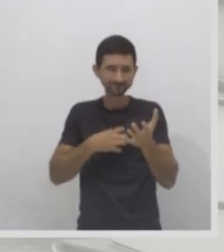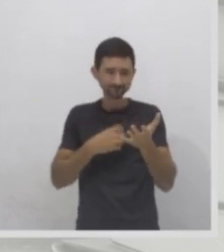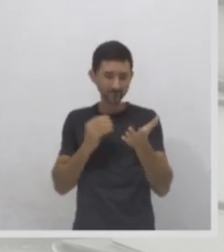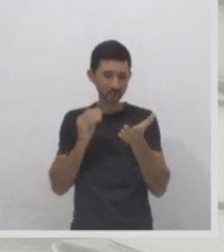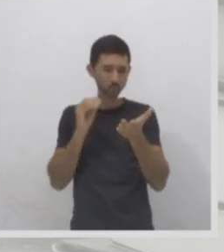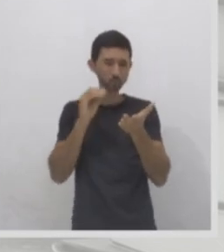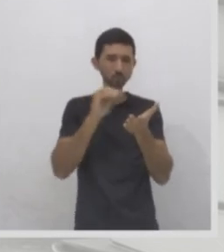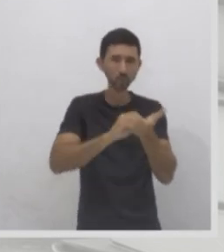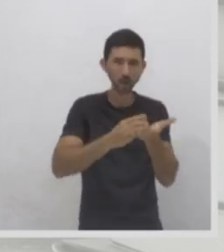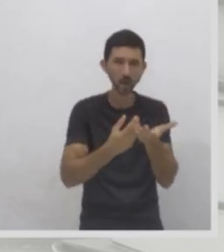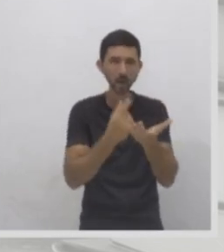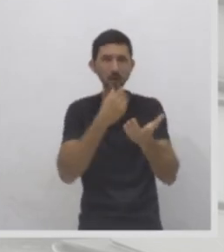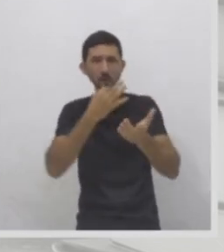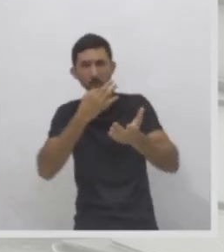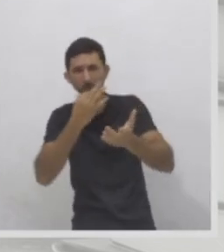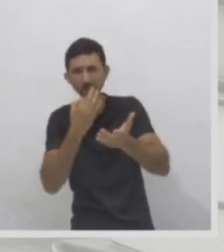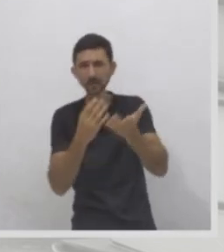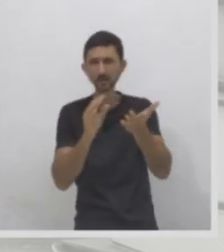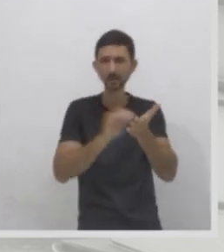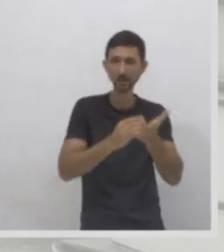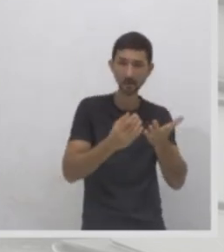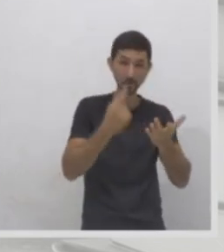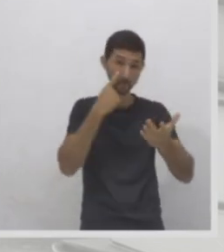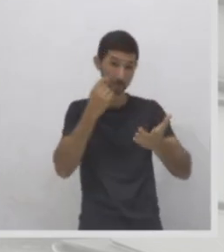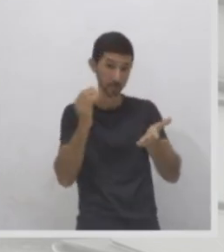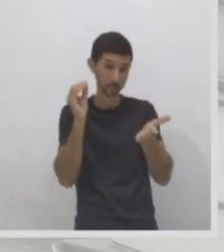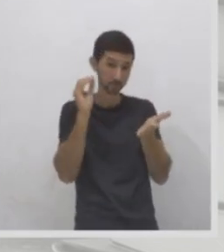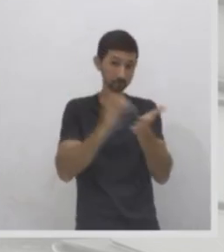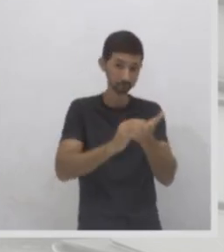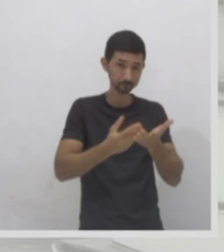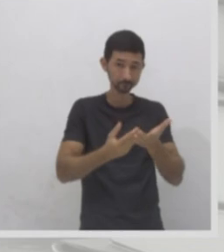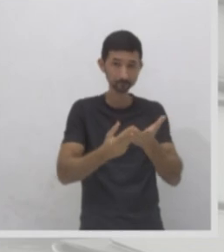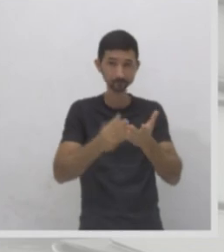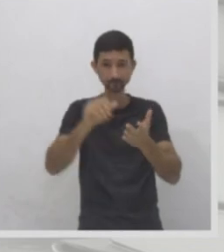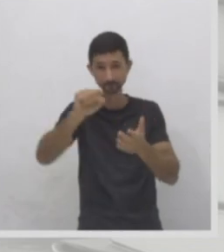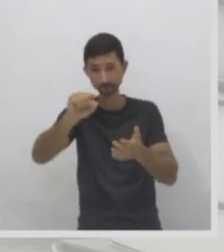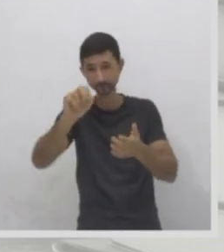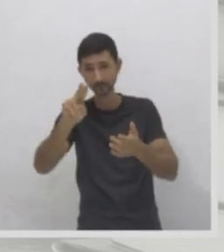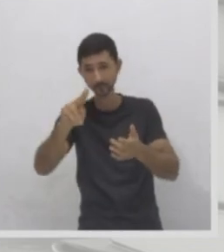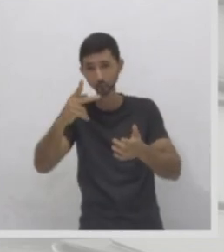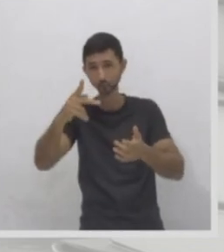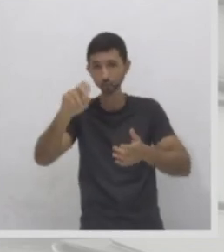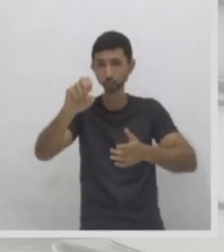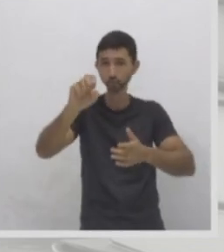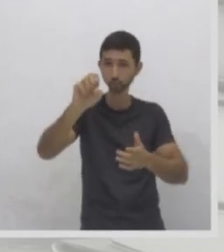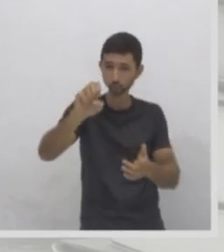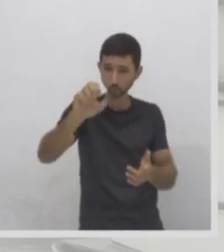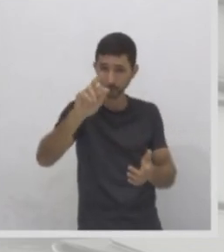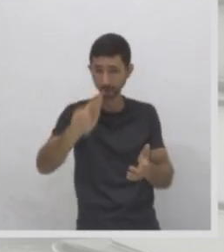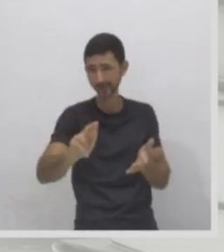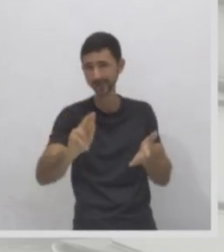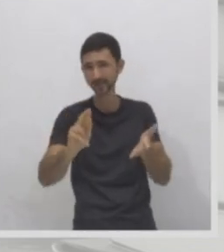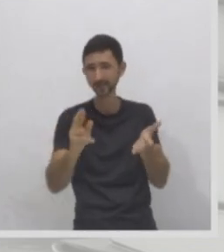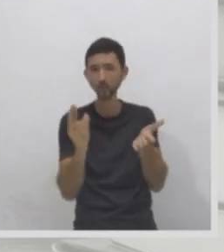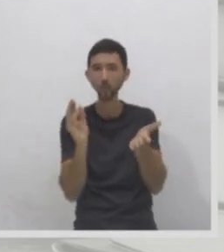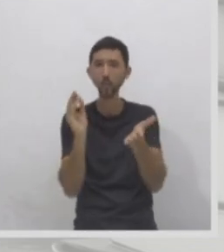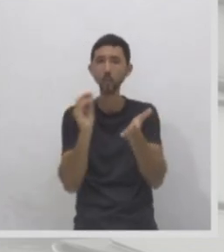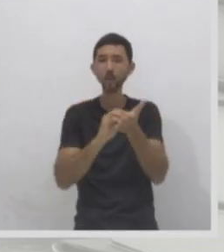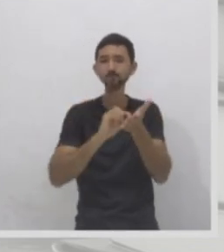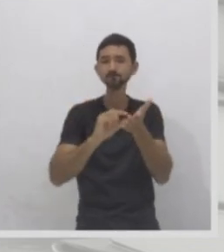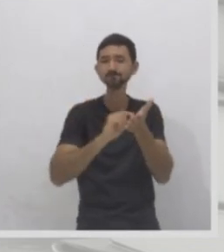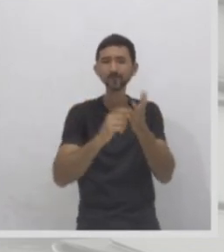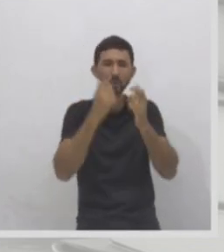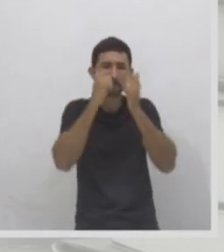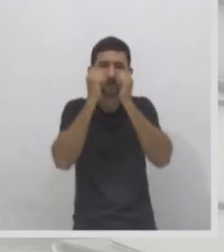subjetividade, aquilo que ele sente ou a impressão dele, e coloca o super lá na frente para demonstrar aquilo que ele percebeu